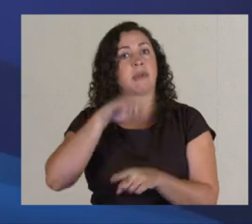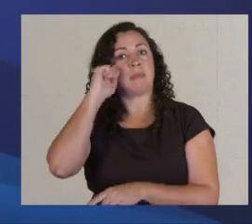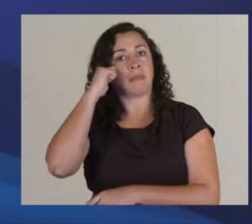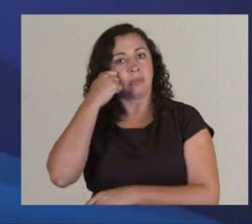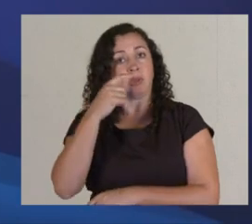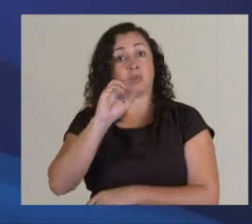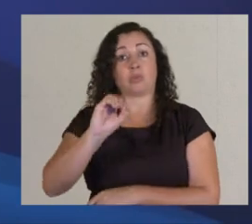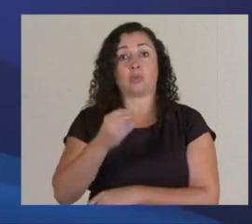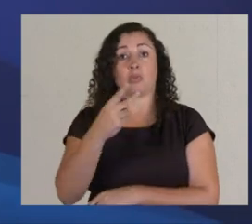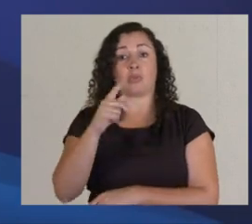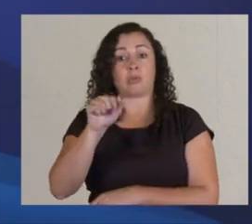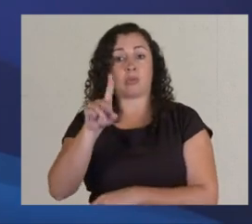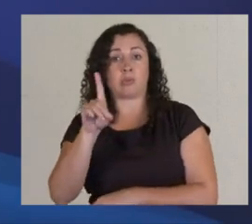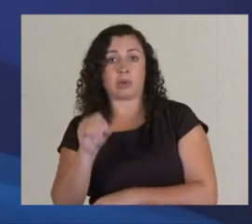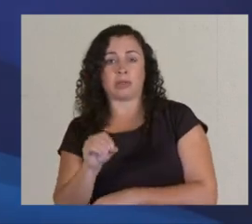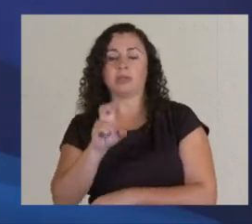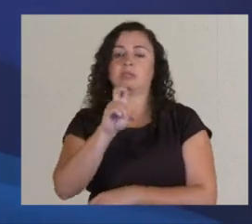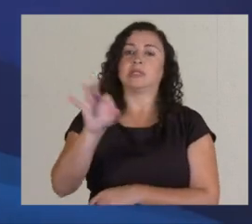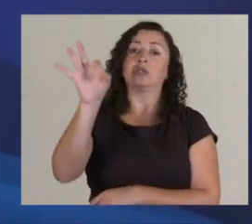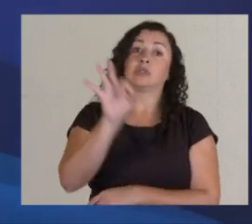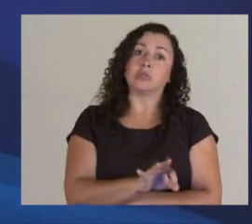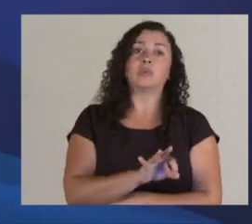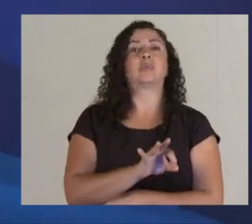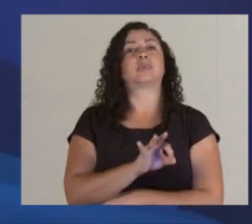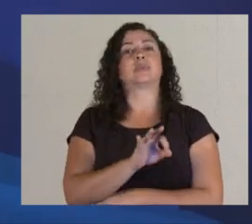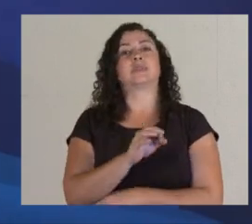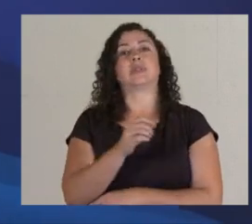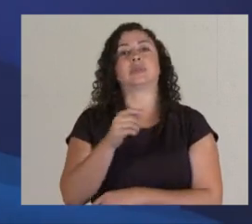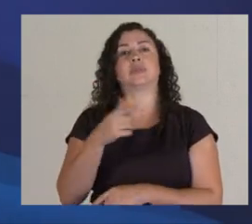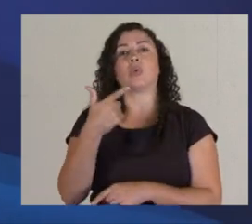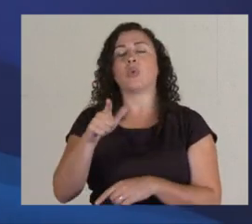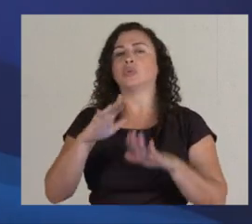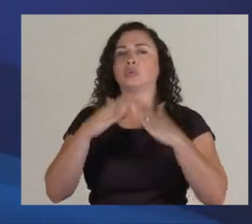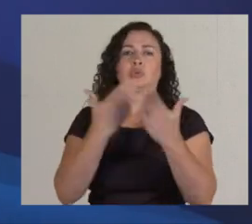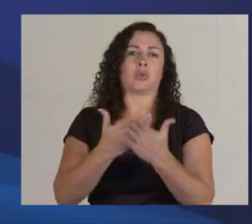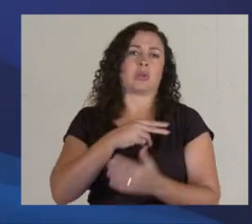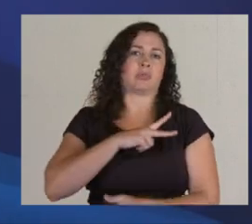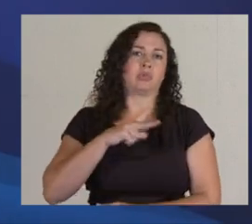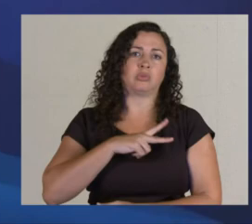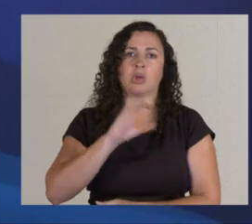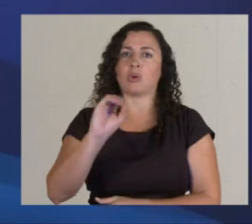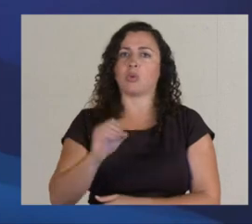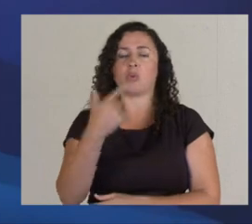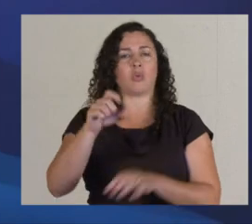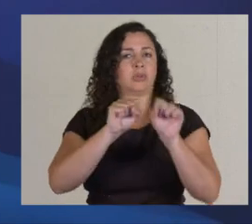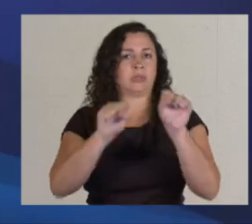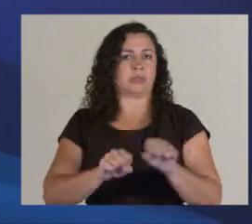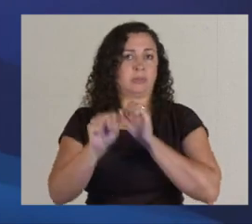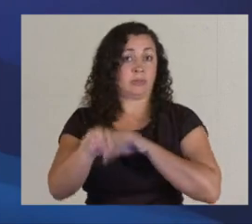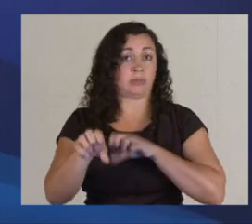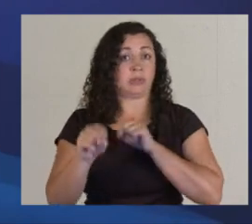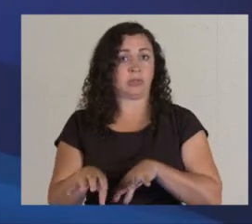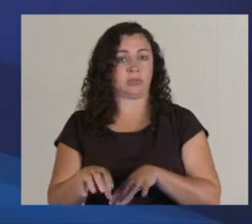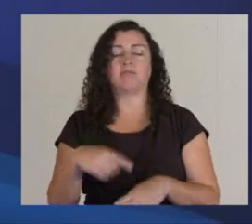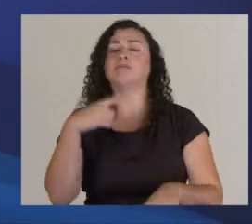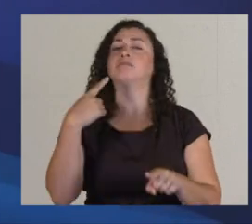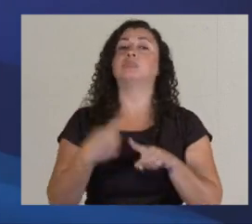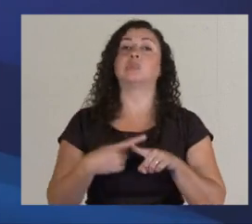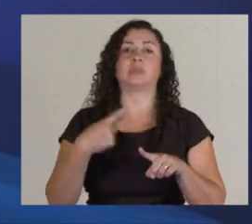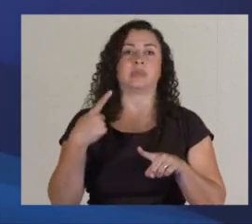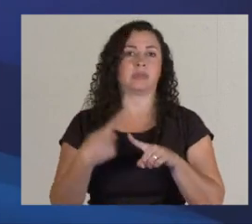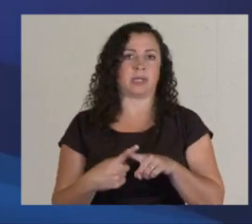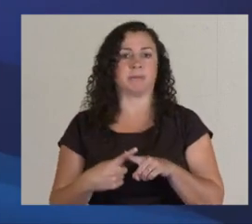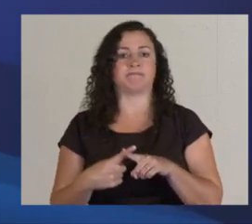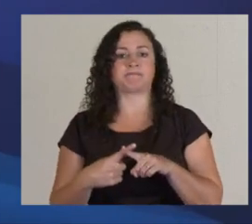autodeclarado preto pardo, e outros 5% para pretos e pardos de sistemas privados ou de outros sistemas de ensino. Por